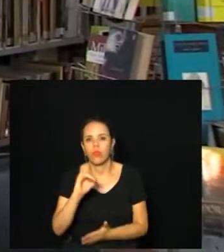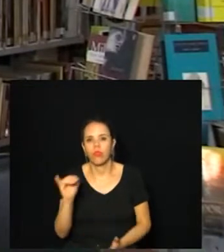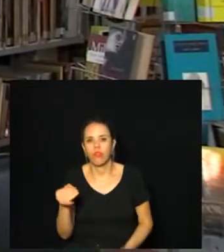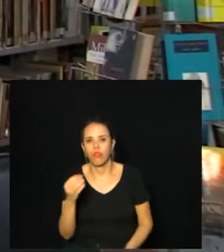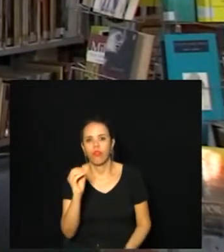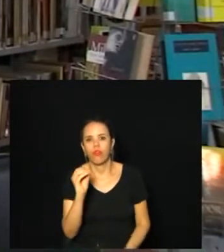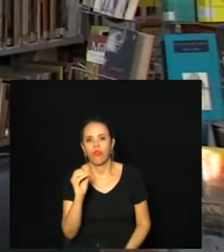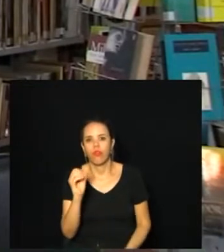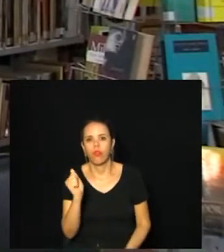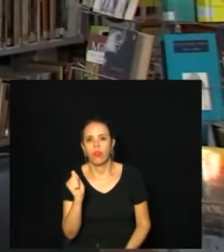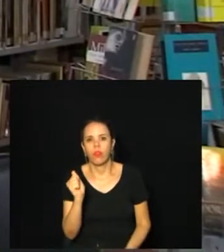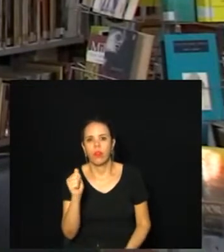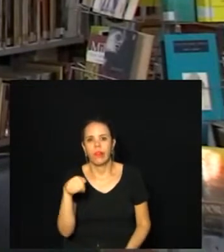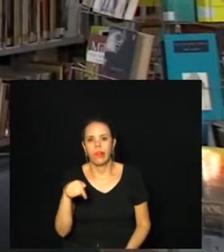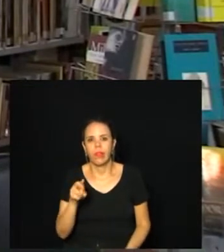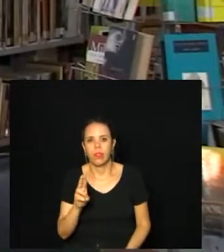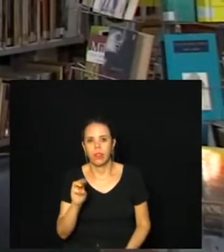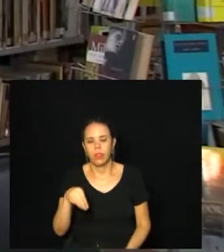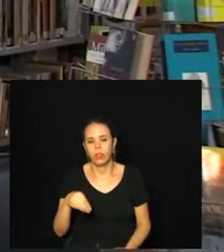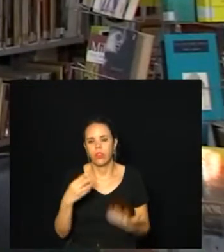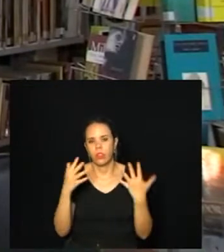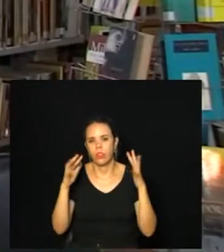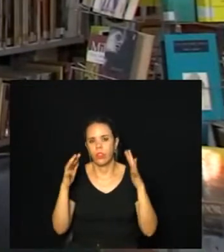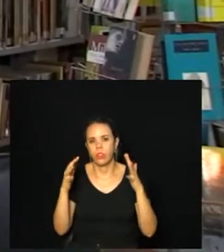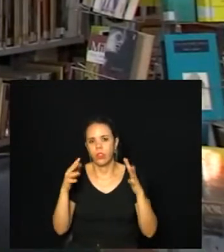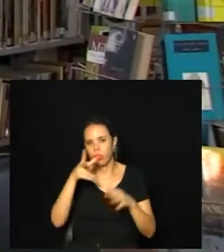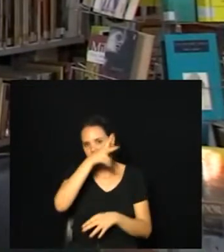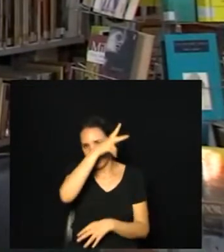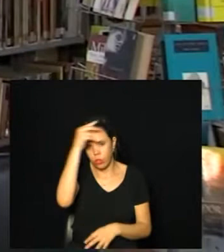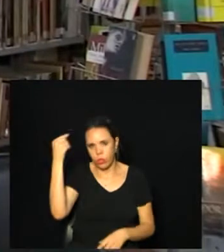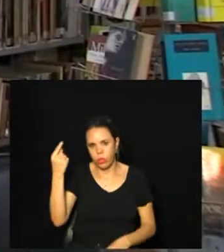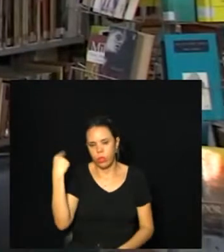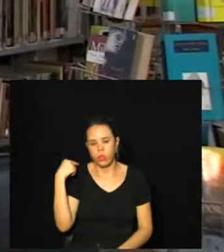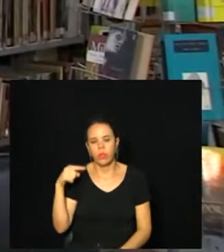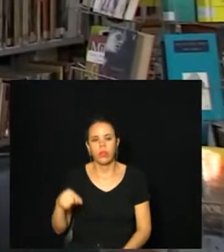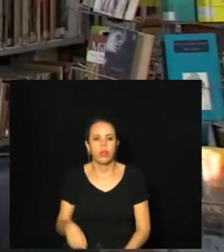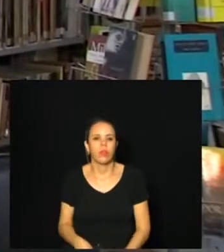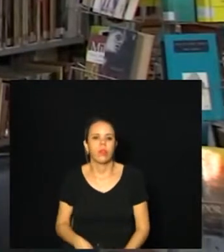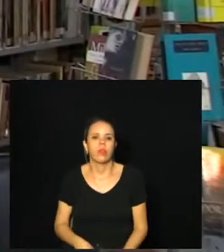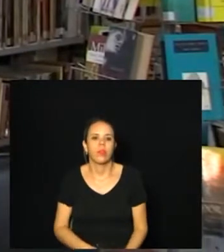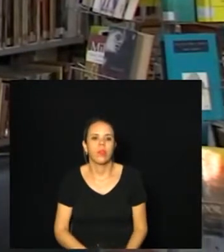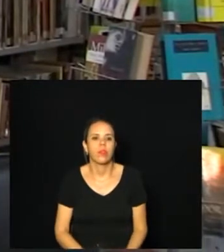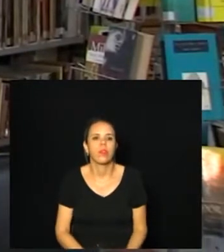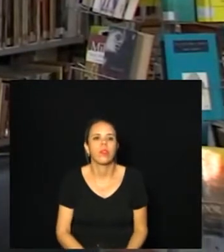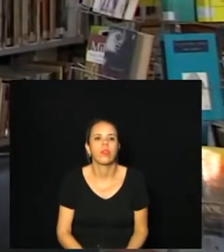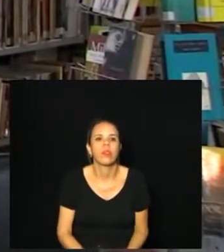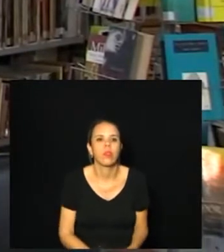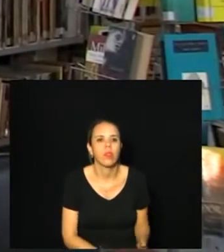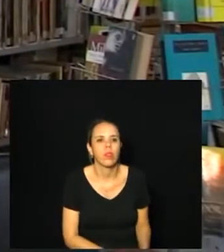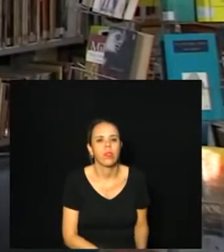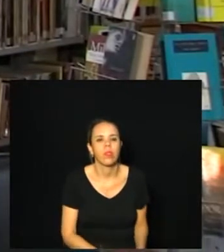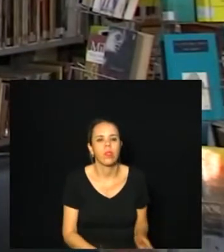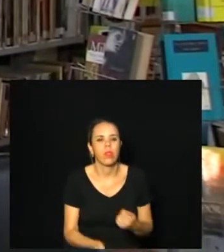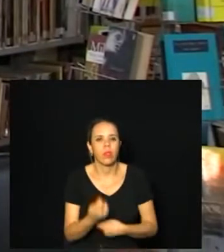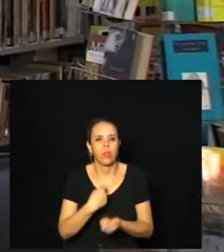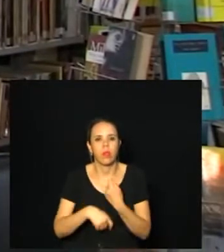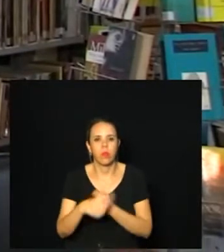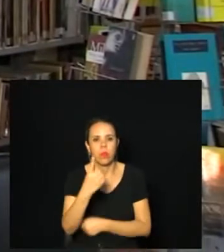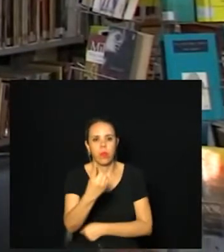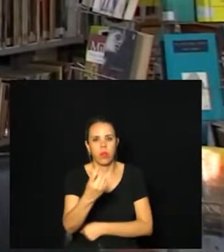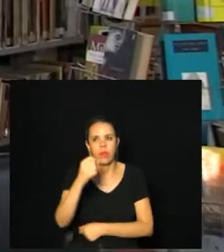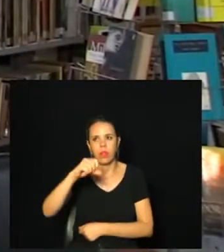de Castro Tibiriçá, em homenagem ao prefeito que, em sua administração, que foi de 1945